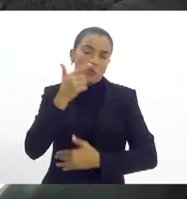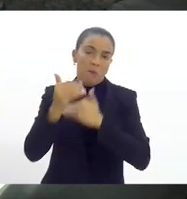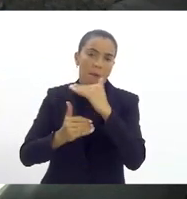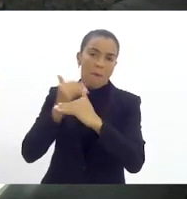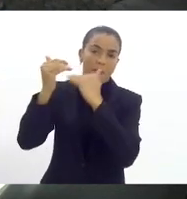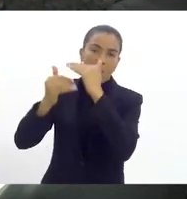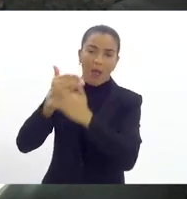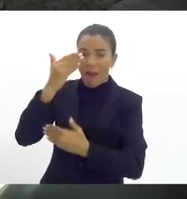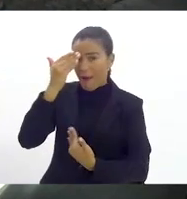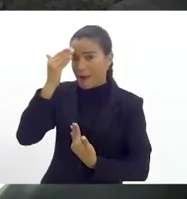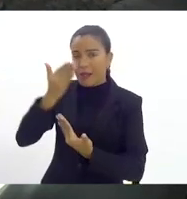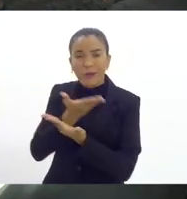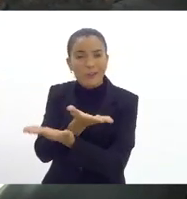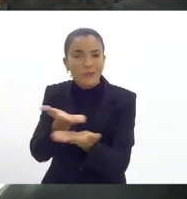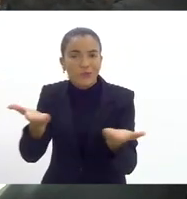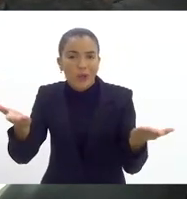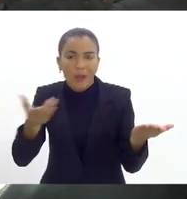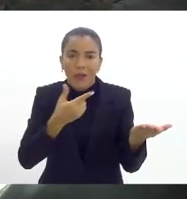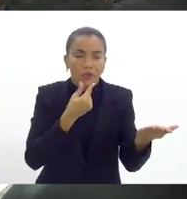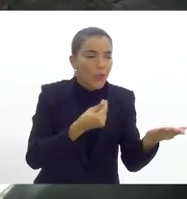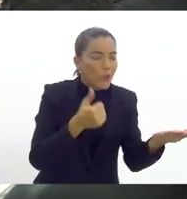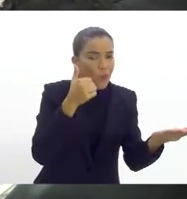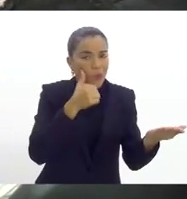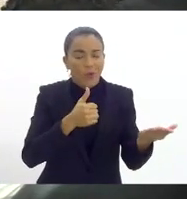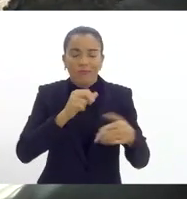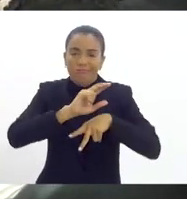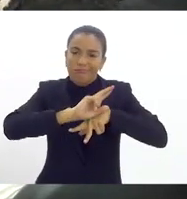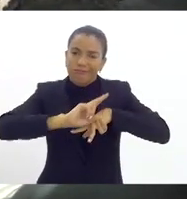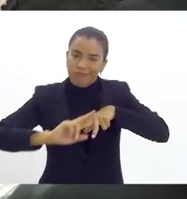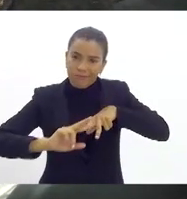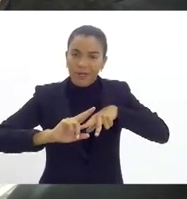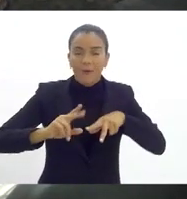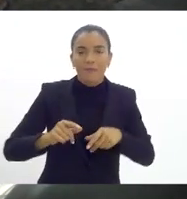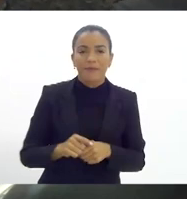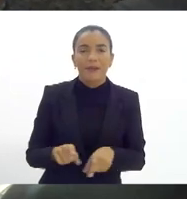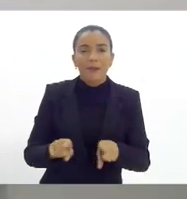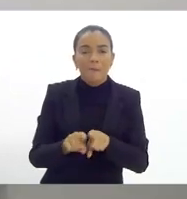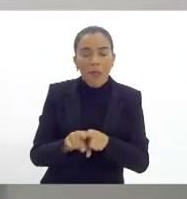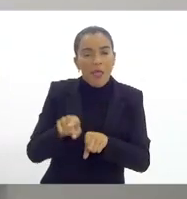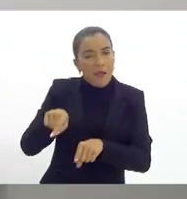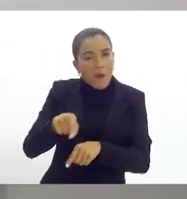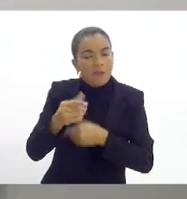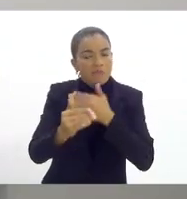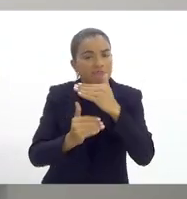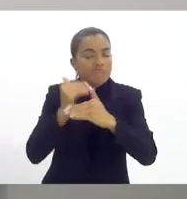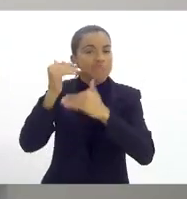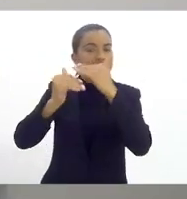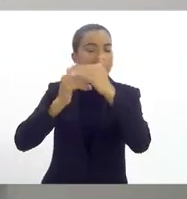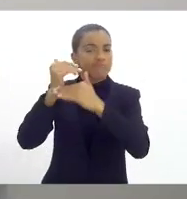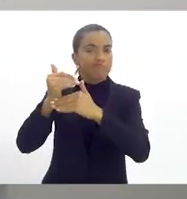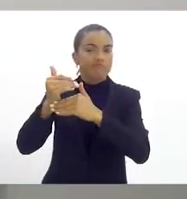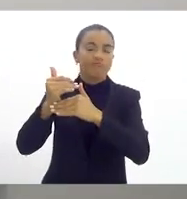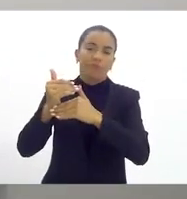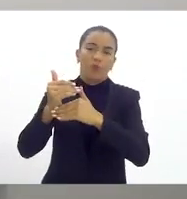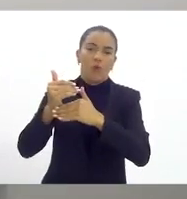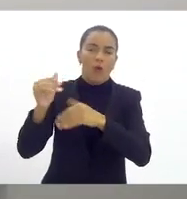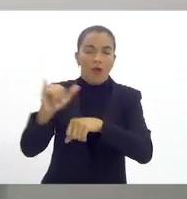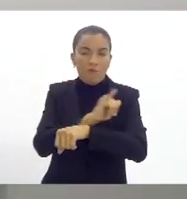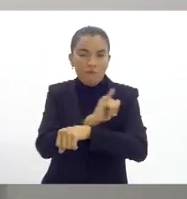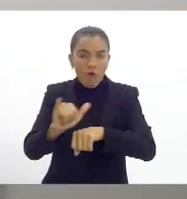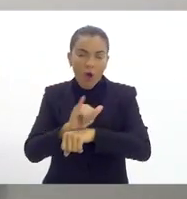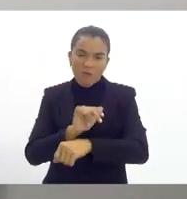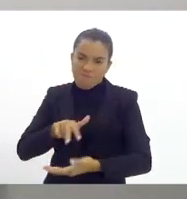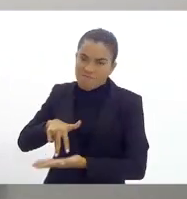agradeço aí a todas e todos e eu espero que esse debate seja o embrião pra gente avançar numa forma de